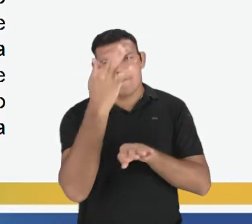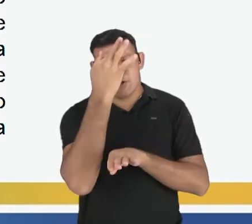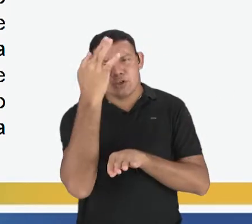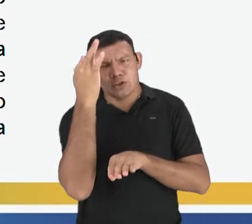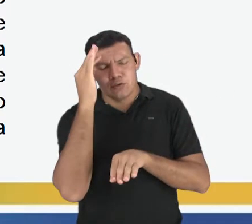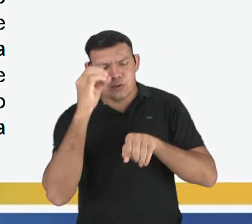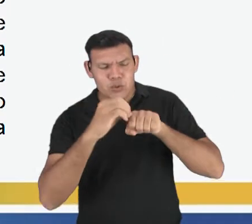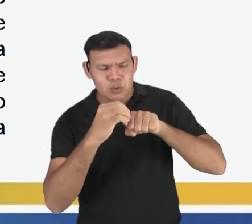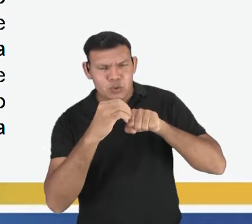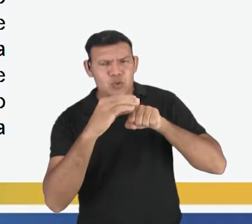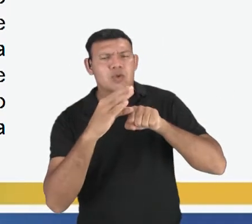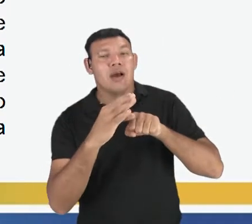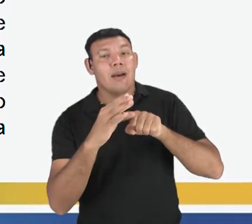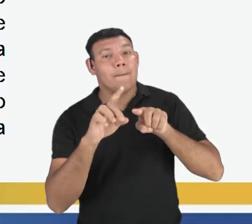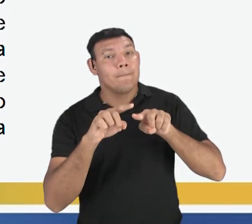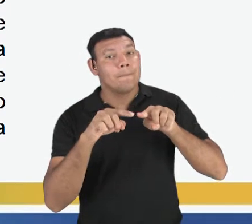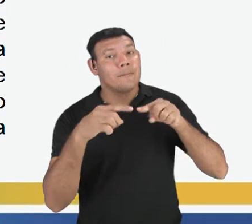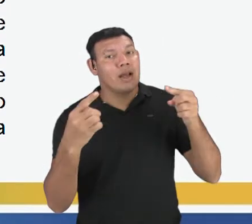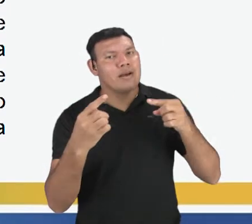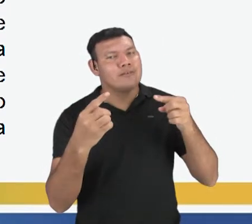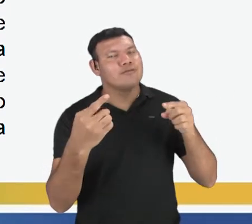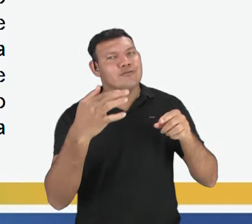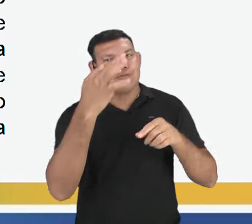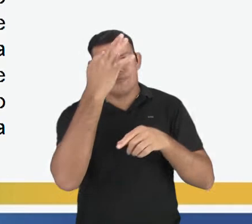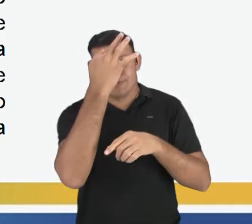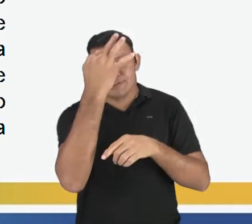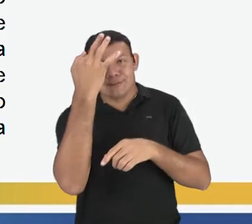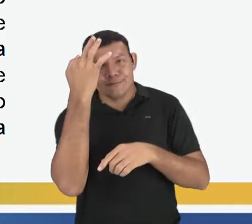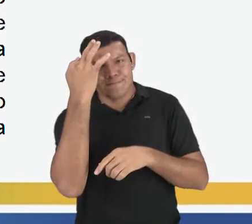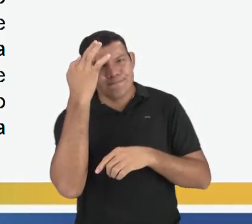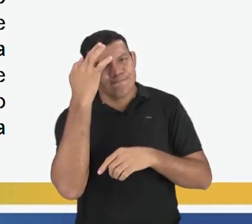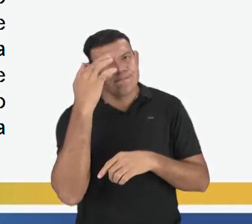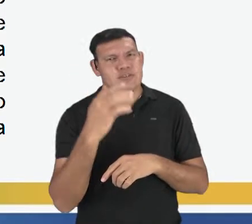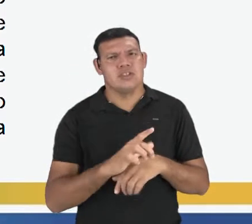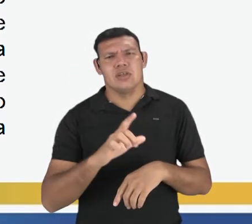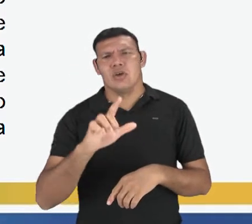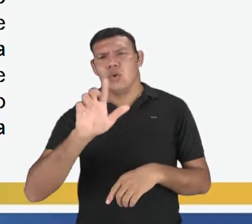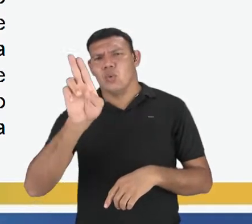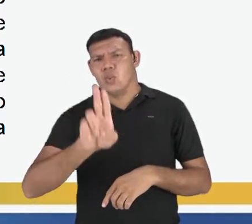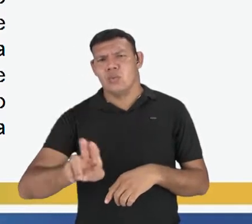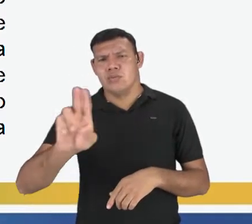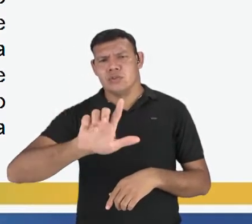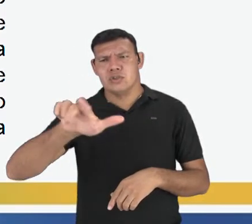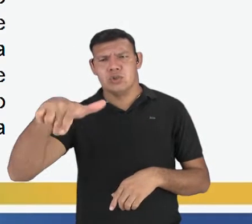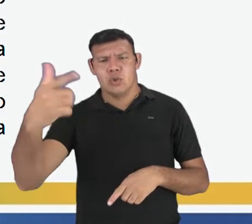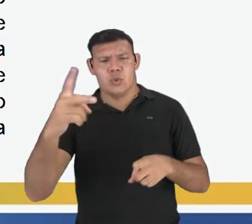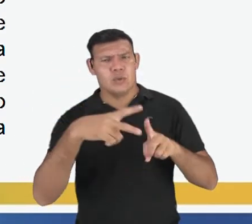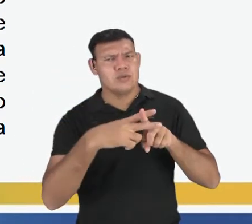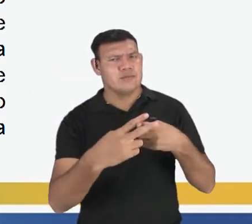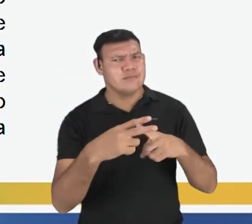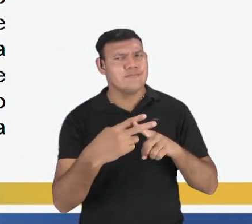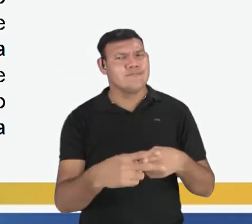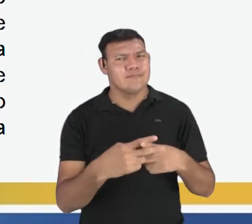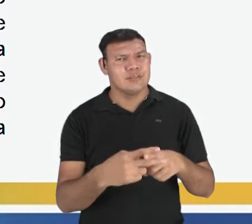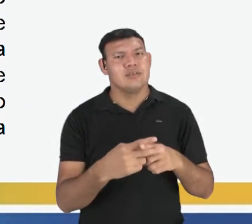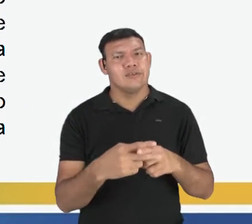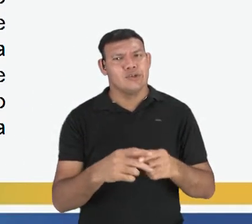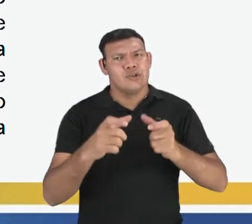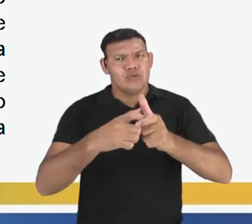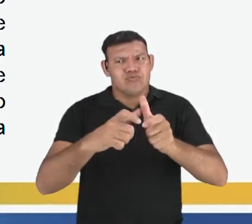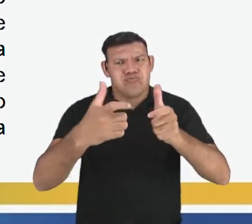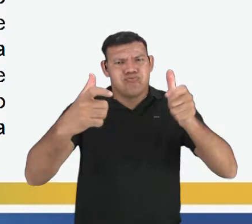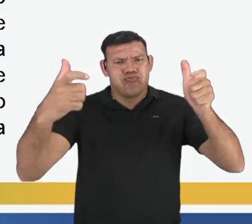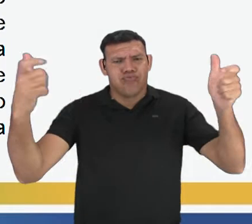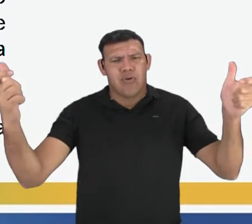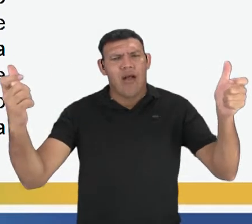de conhecimento, certo? Mas já a filosofia em si, ela usa outros mecanismos. A ideia de que a filosofia abarca